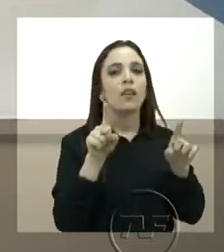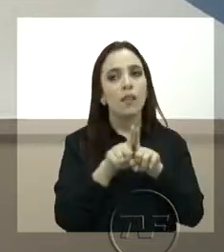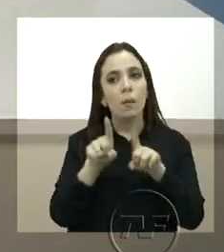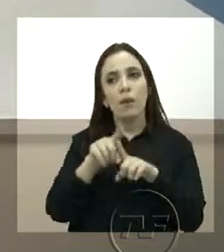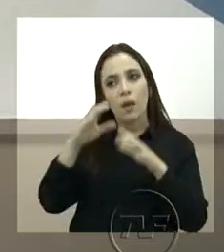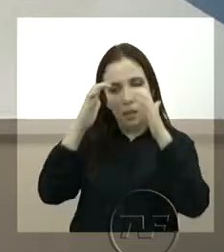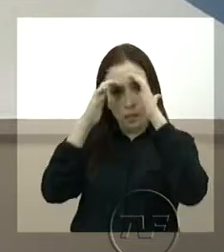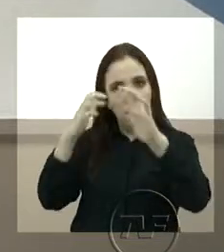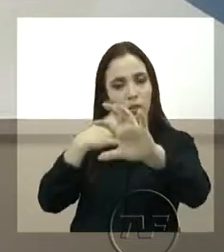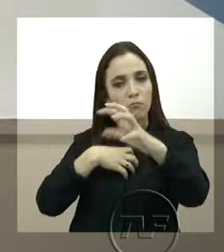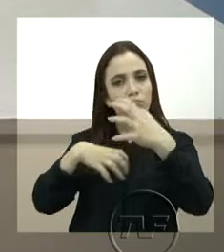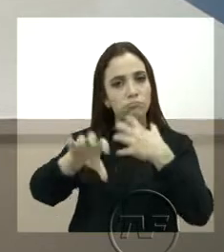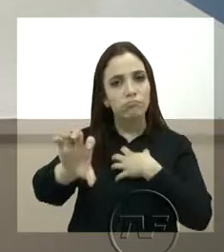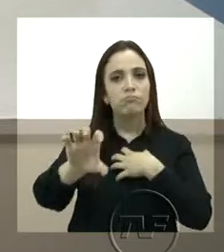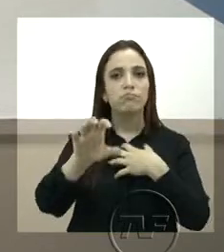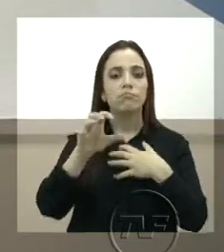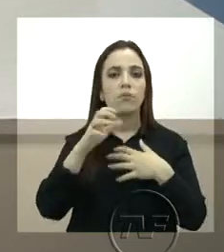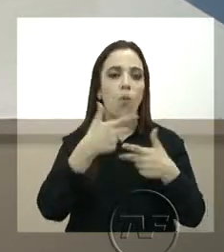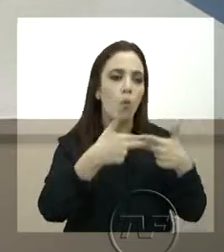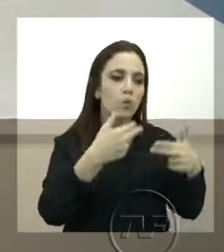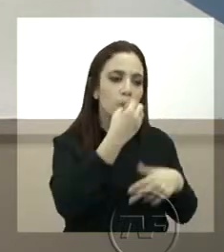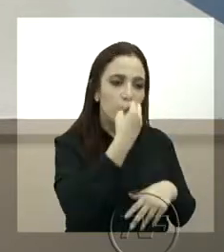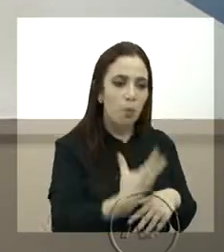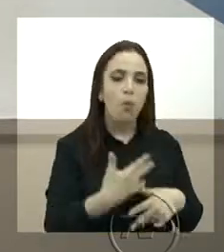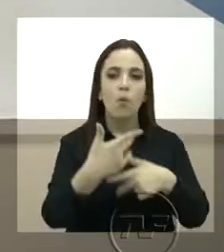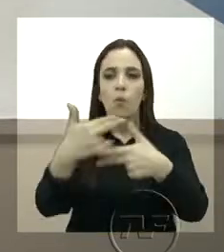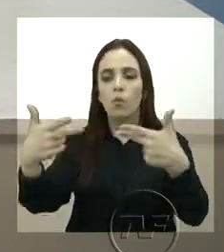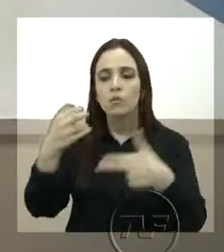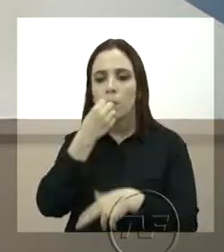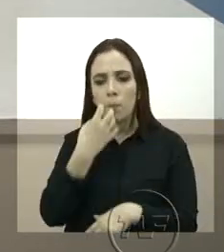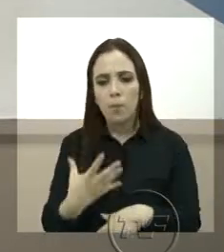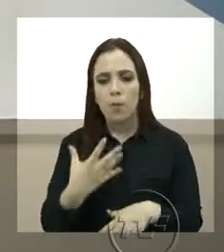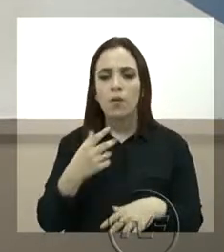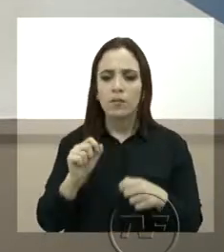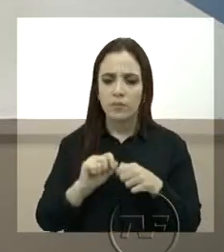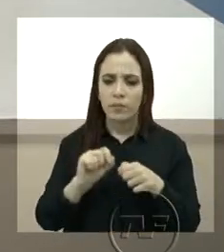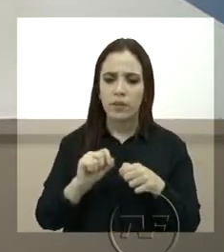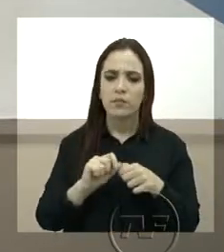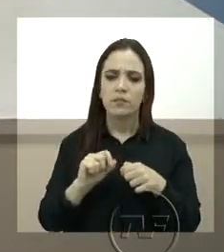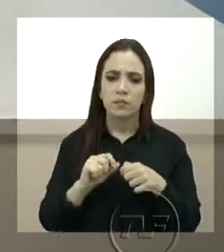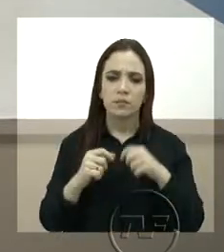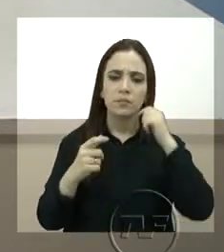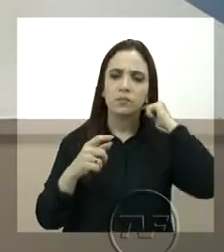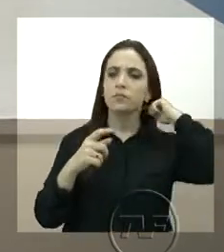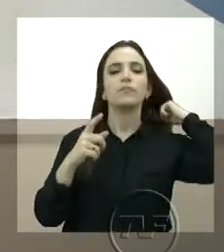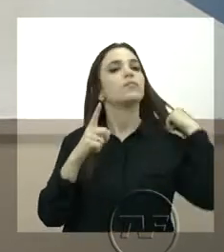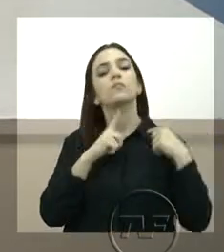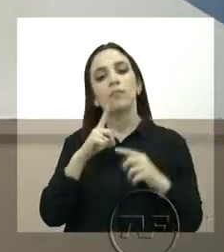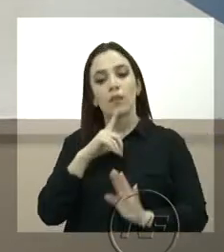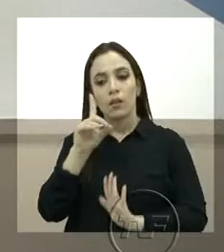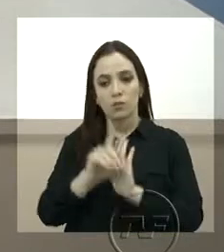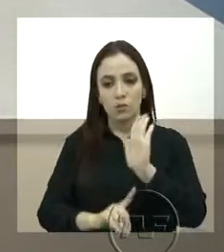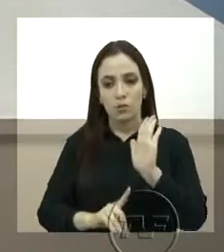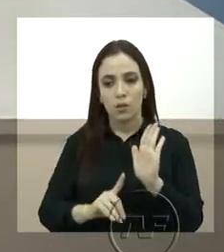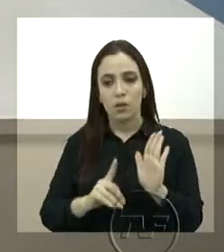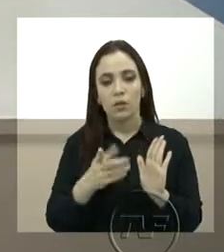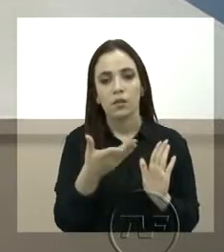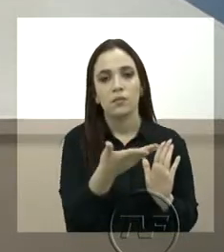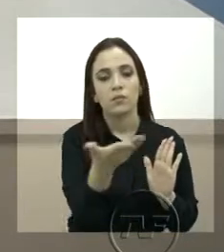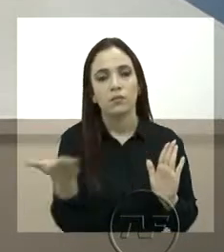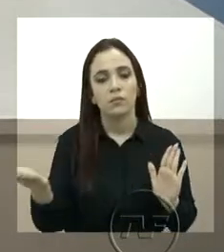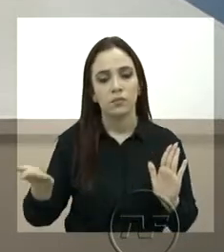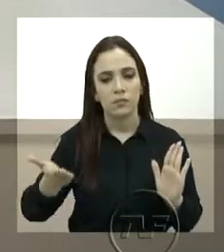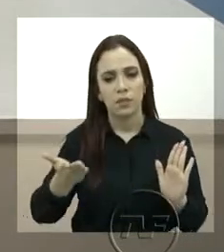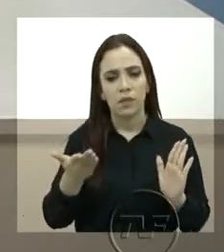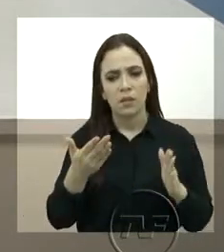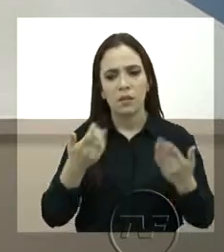outro, e o que queremos de bom para o outro, para nós, deveremos desejar e praticar para o próximo. Né? Então, é um direito natural, não seria